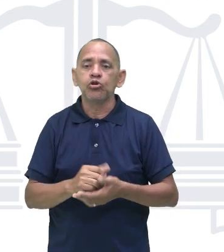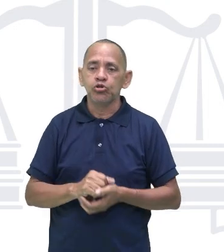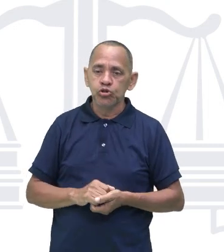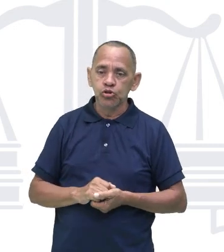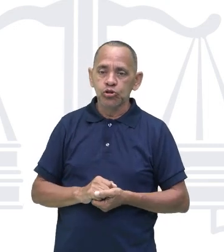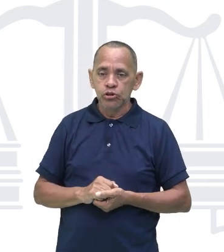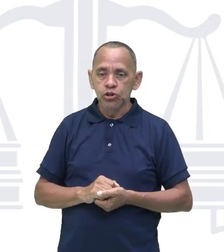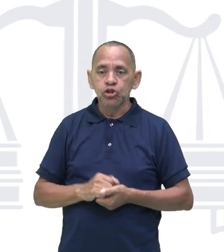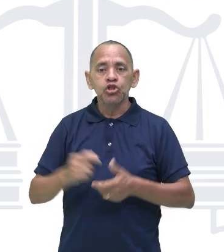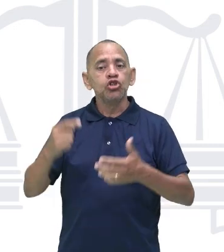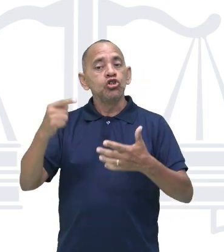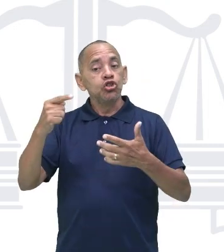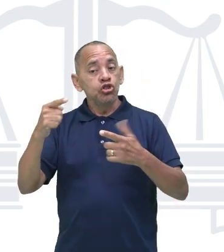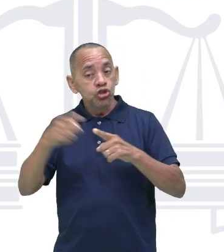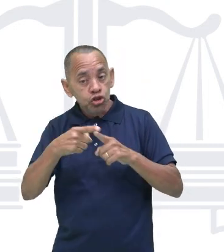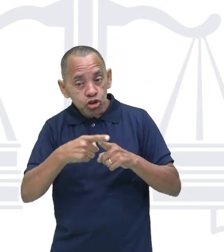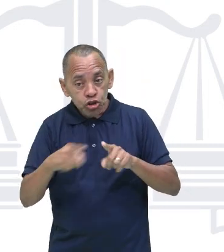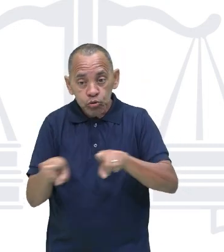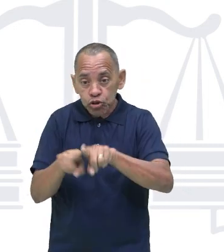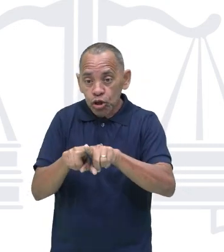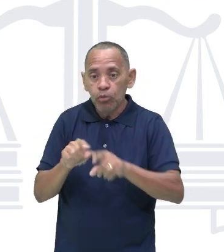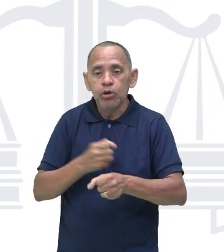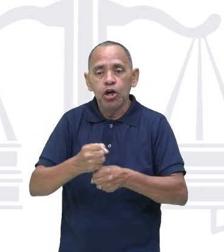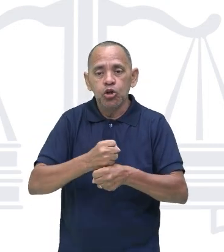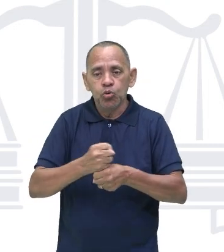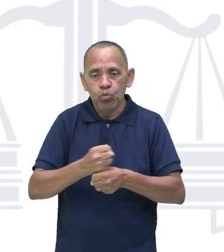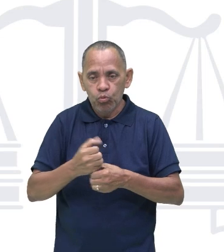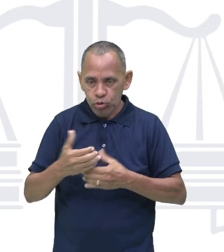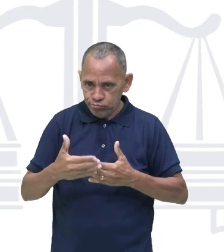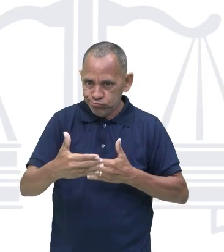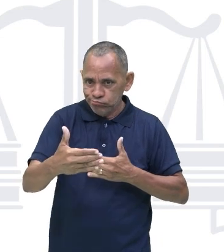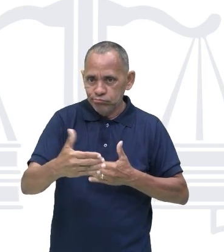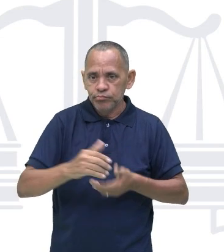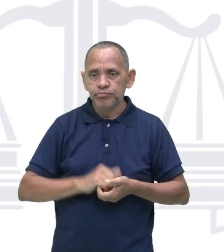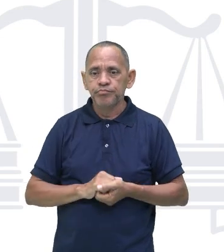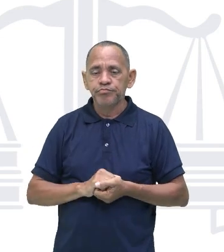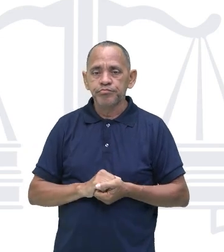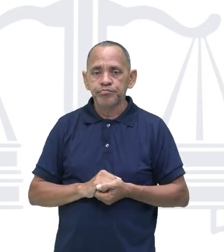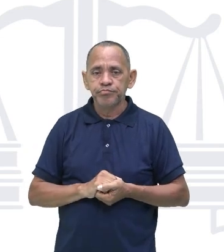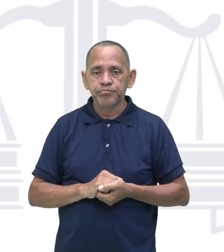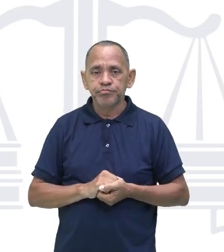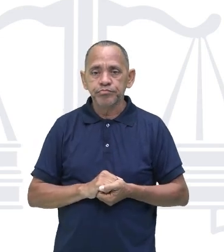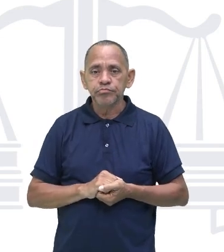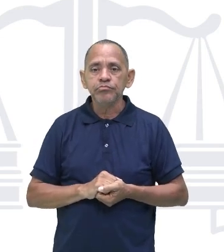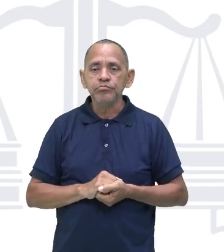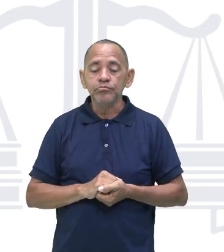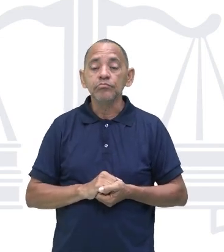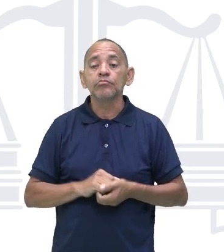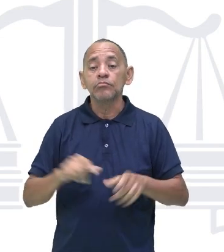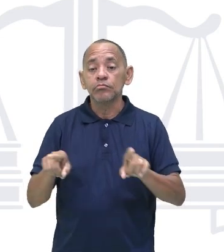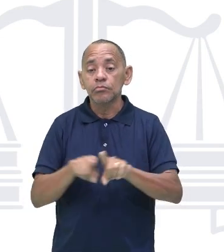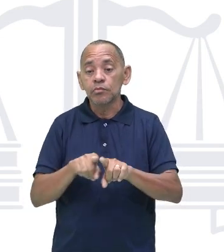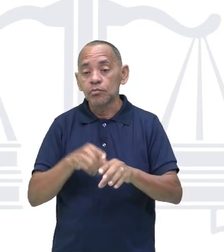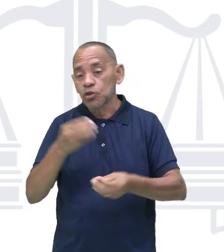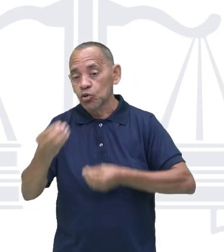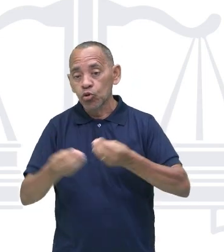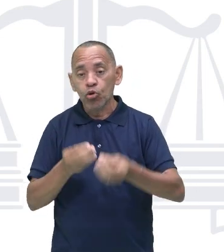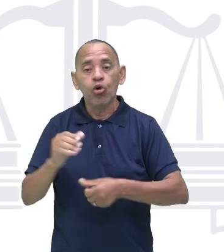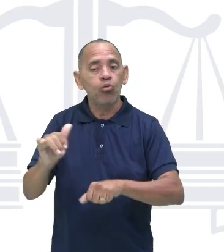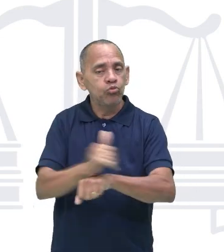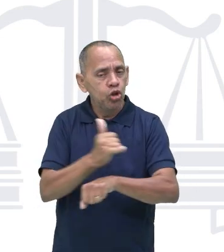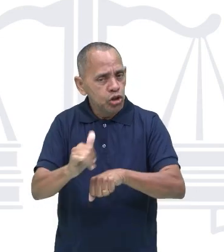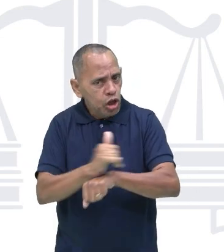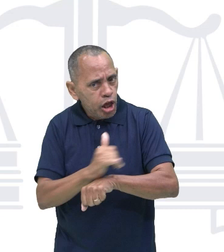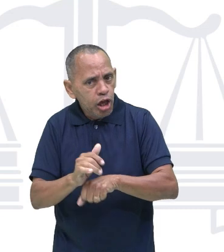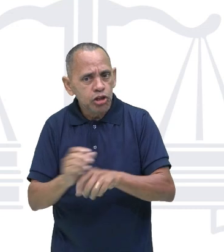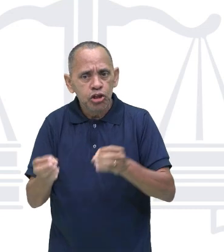no decorrer do ano letivo. Porém, vamos seguindo, a recomposição para a nossa rede, ela tem